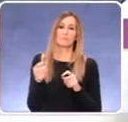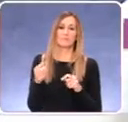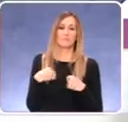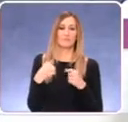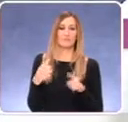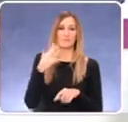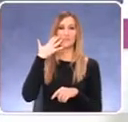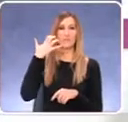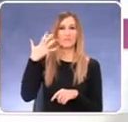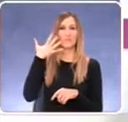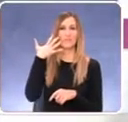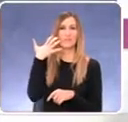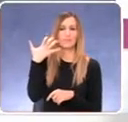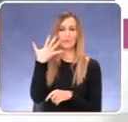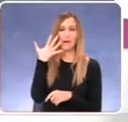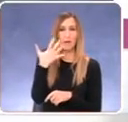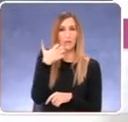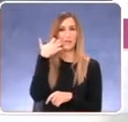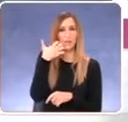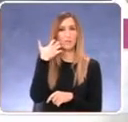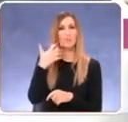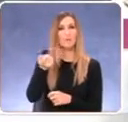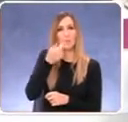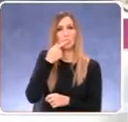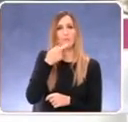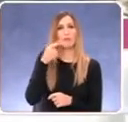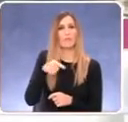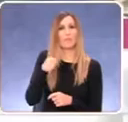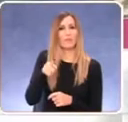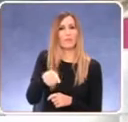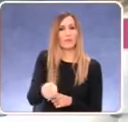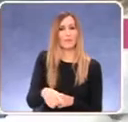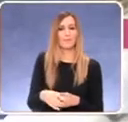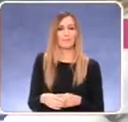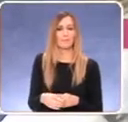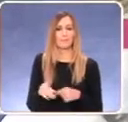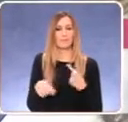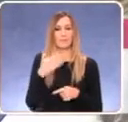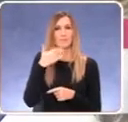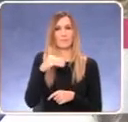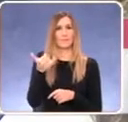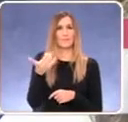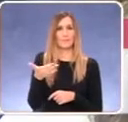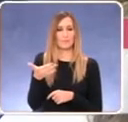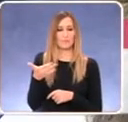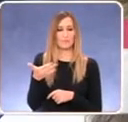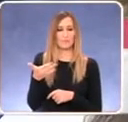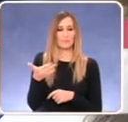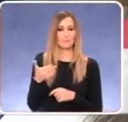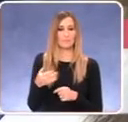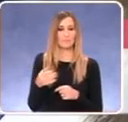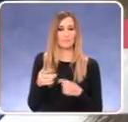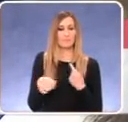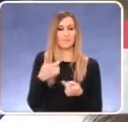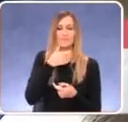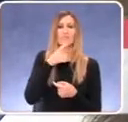Comecei com dores, com muitas dores, era comprimidos, atrás de comprimidos. Aos 21 anos, pronto, decidi